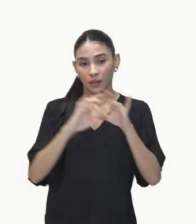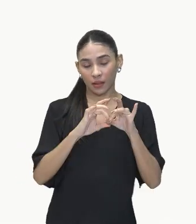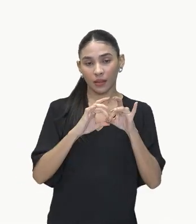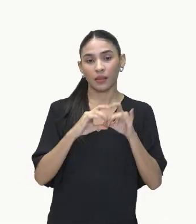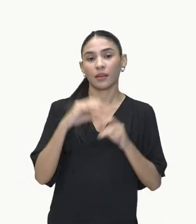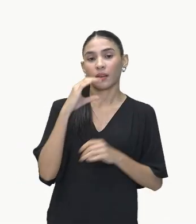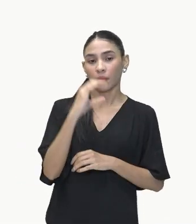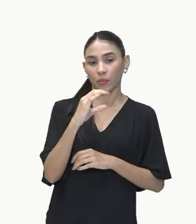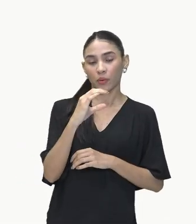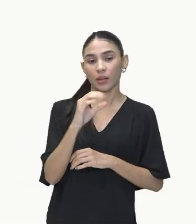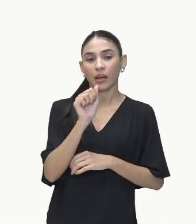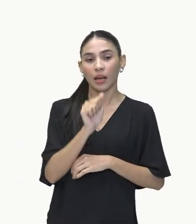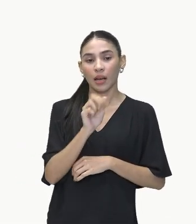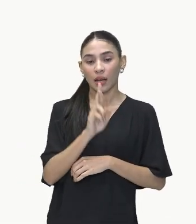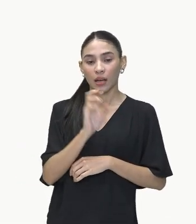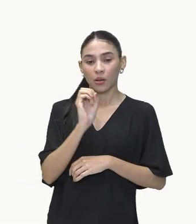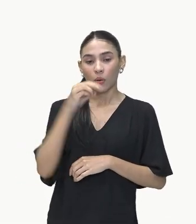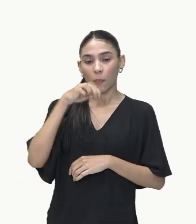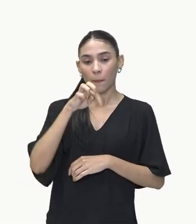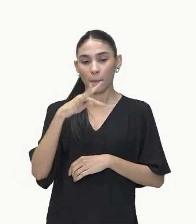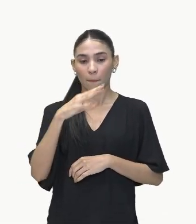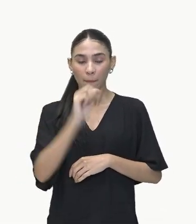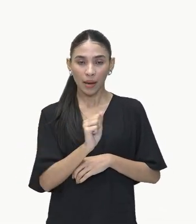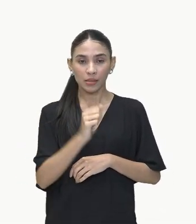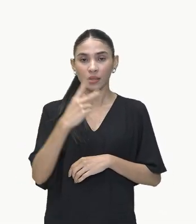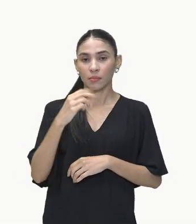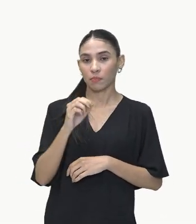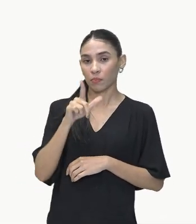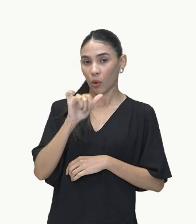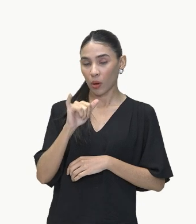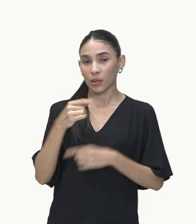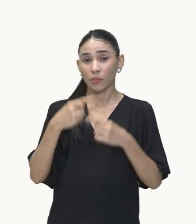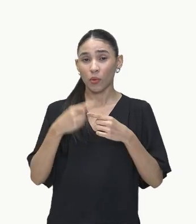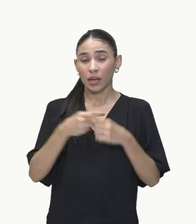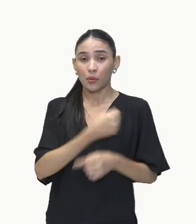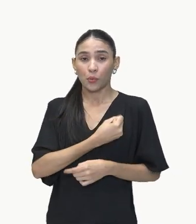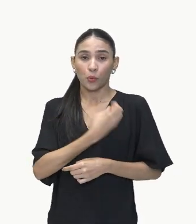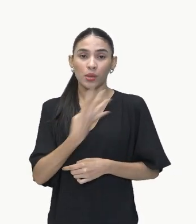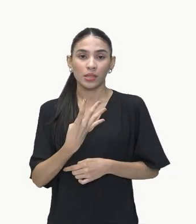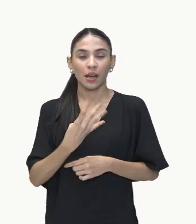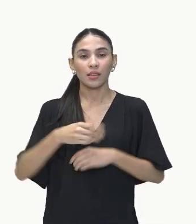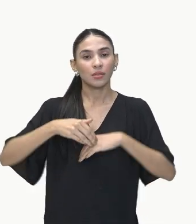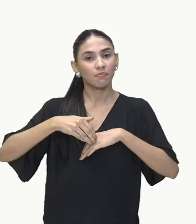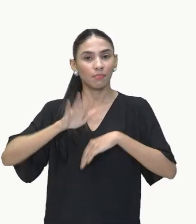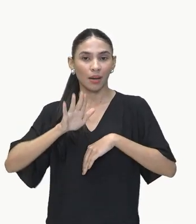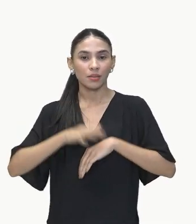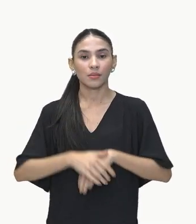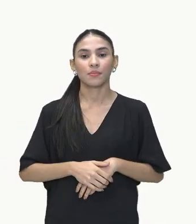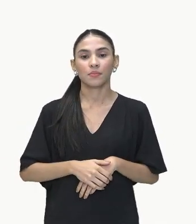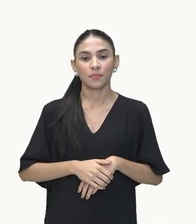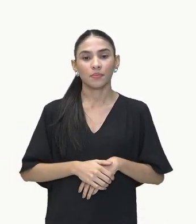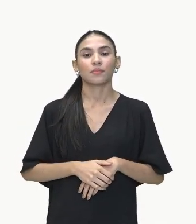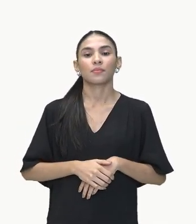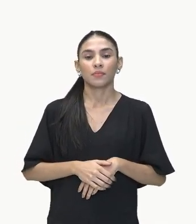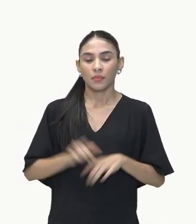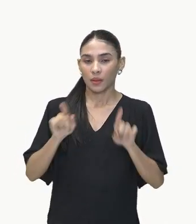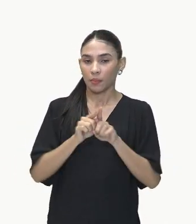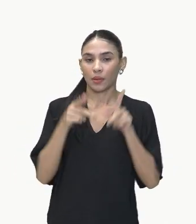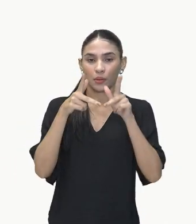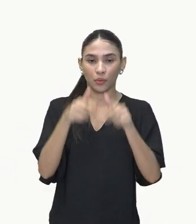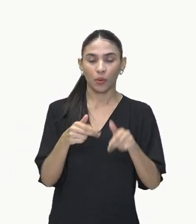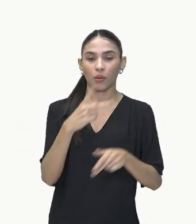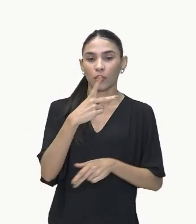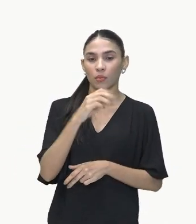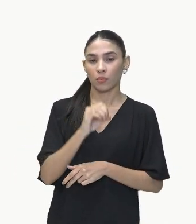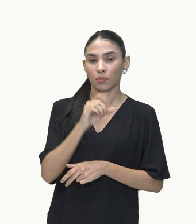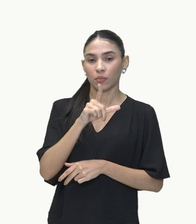carbônica aromática polinuclear, porque tem mais de um núcleo. Tá aqui, cadeia carbônica aromática polinuclear,